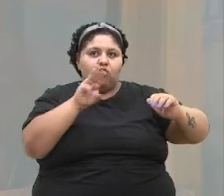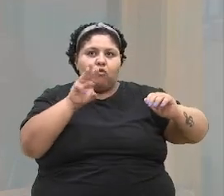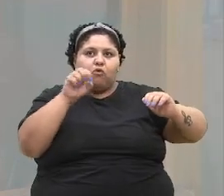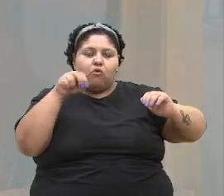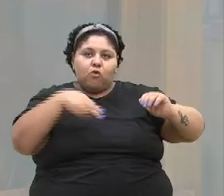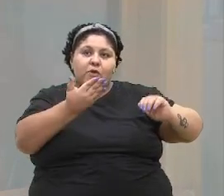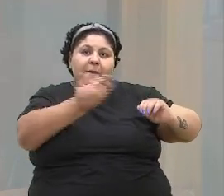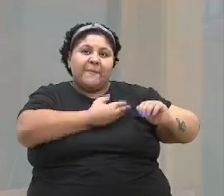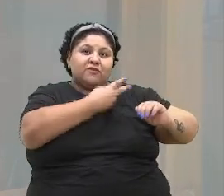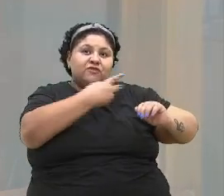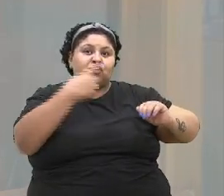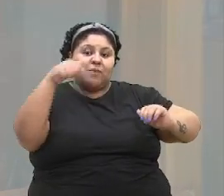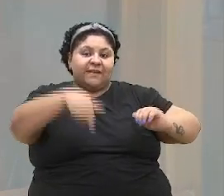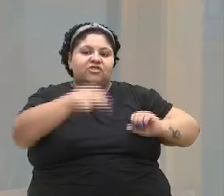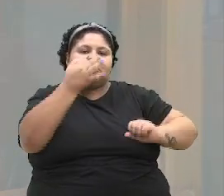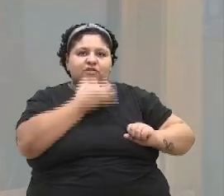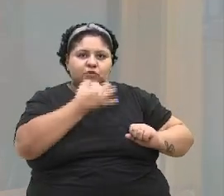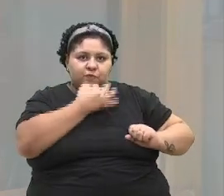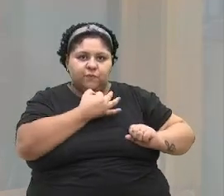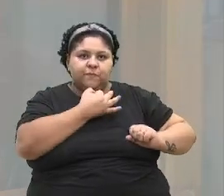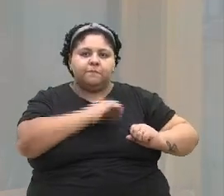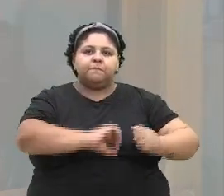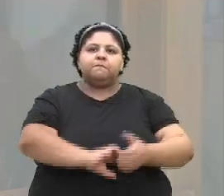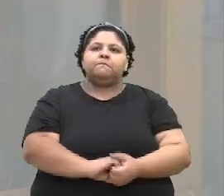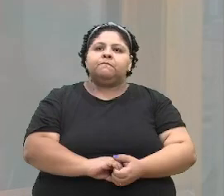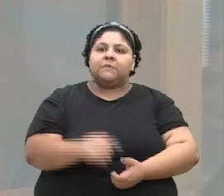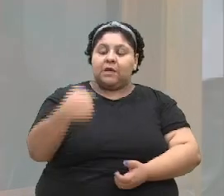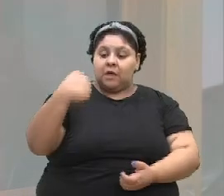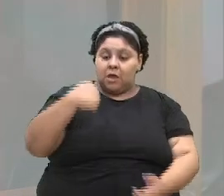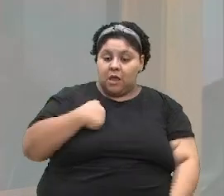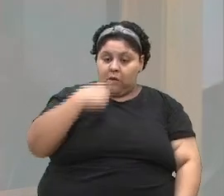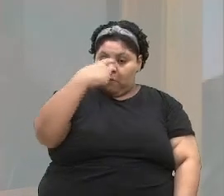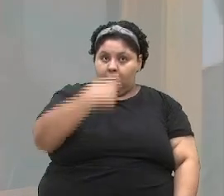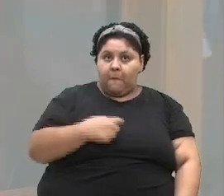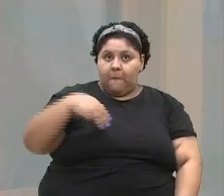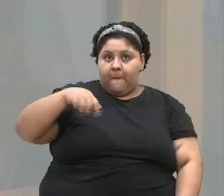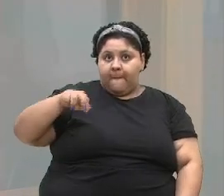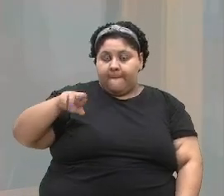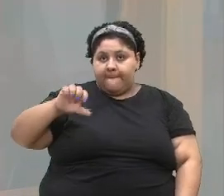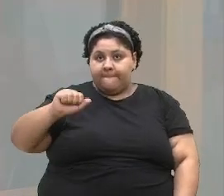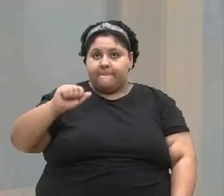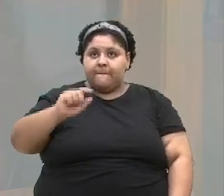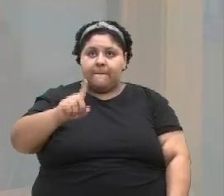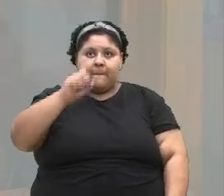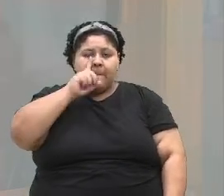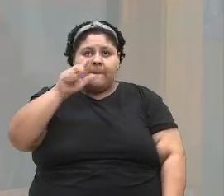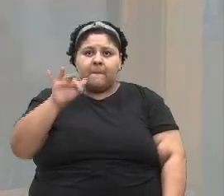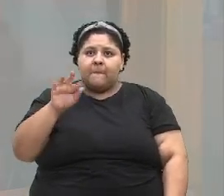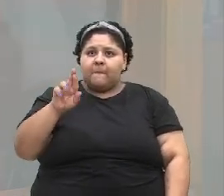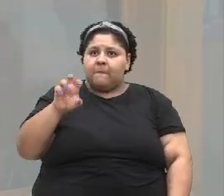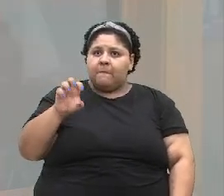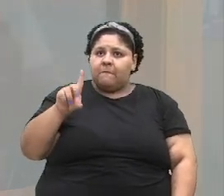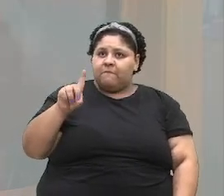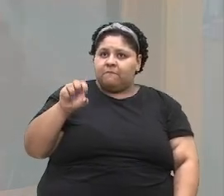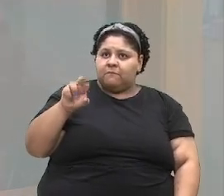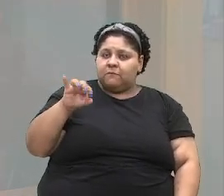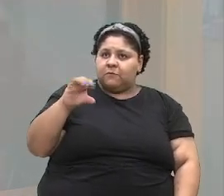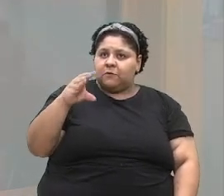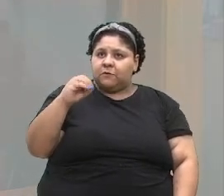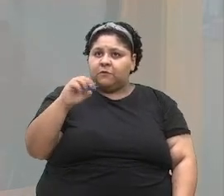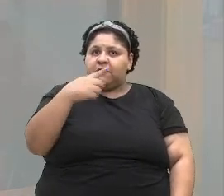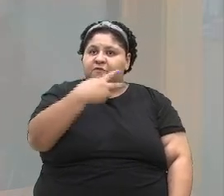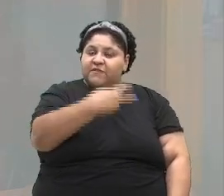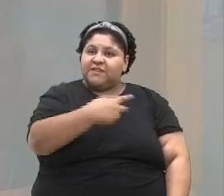de Caxias do Sul. Sou a Maria do Carmo, mãe do Frederico, que com 27 anos e que